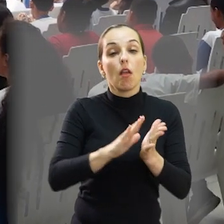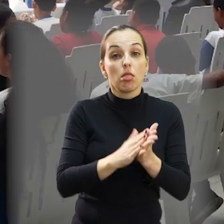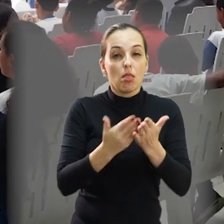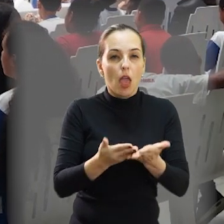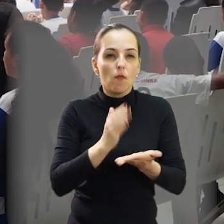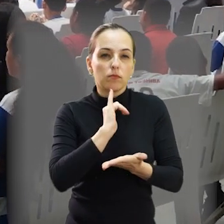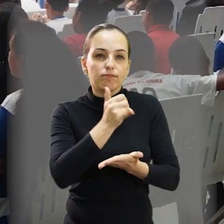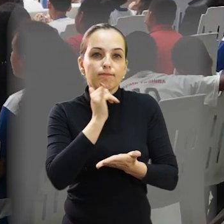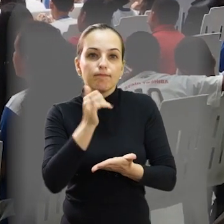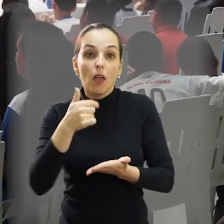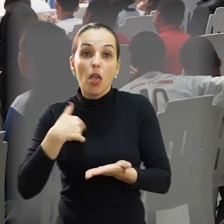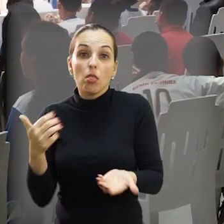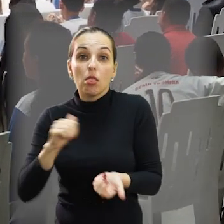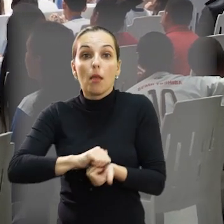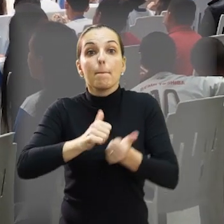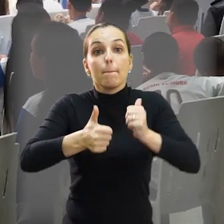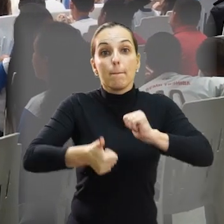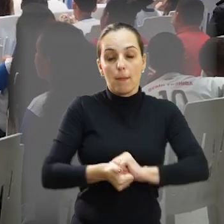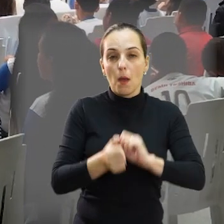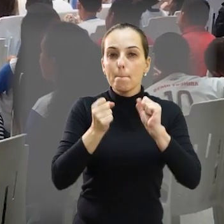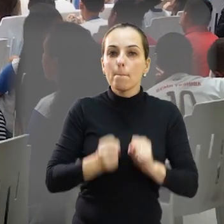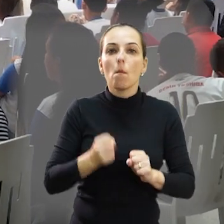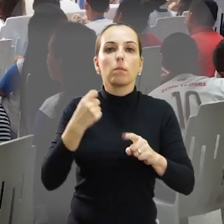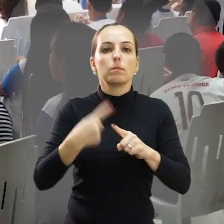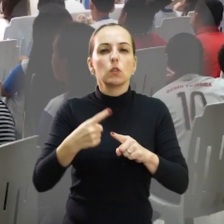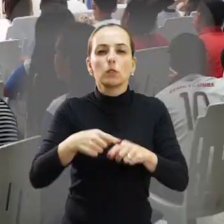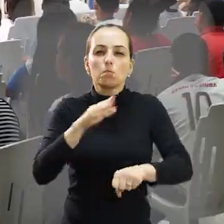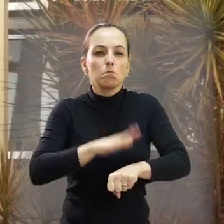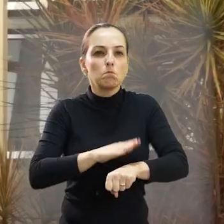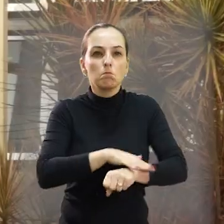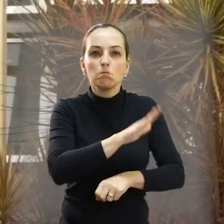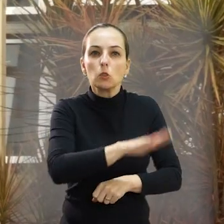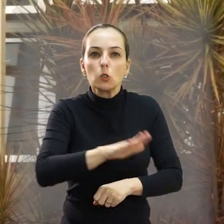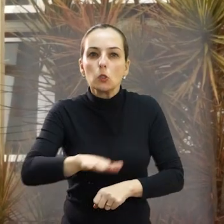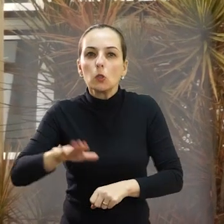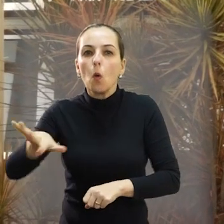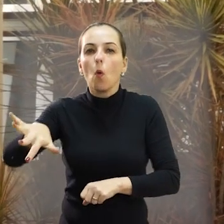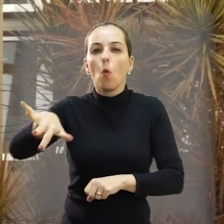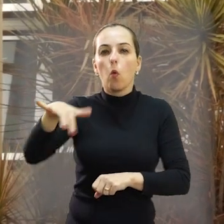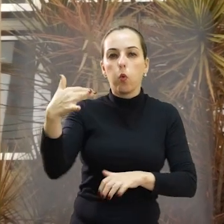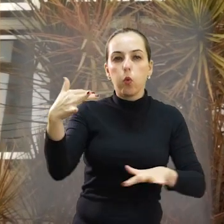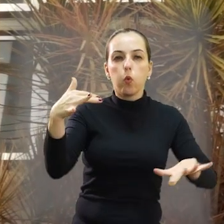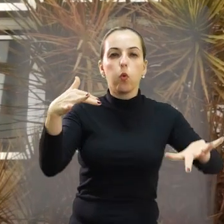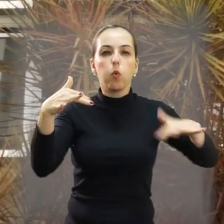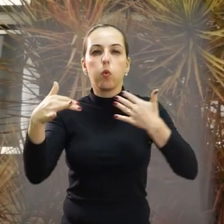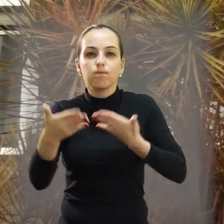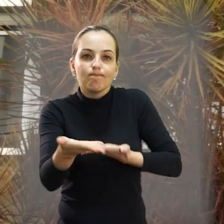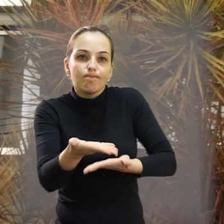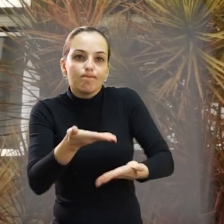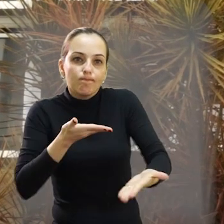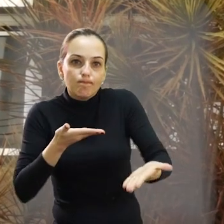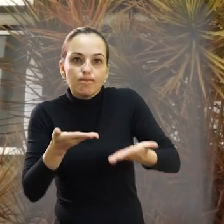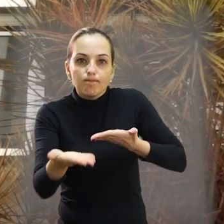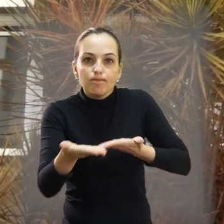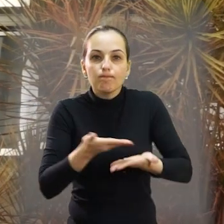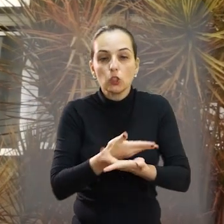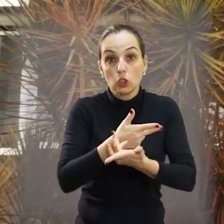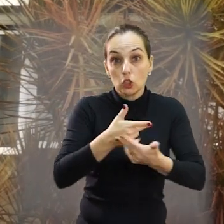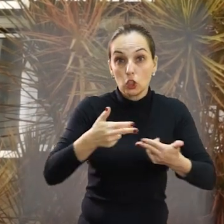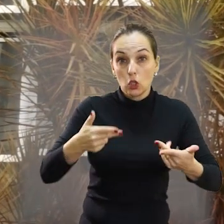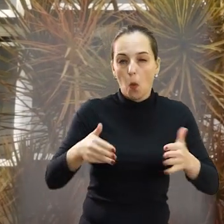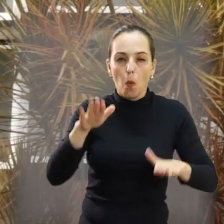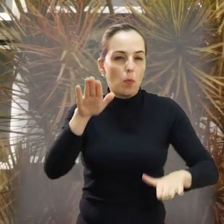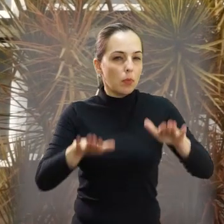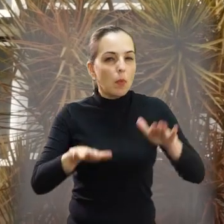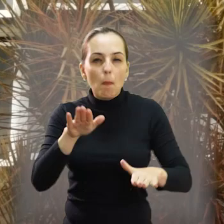para que eu possa mexer conforme a necessidade que eu encontro ali naquele momento com aquela turma que está me assistindo, que está interagindo. Porque